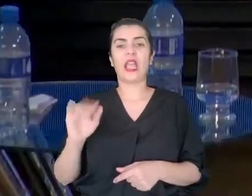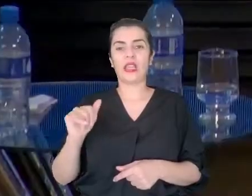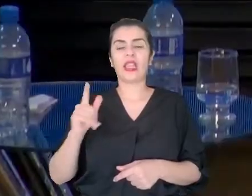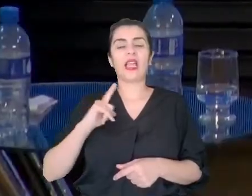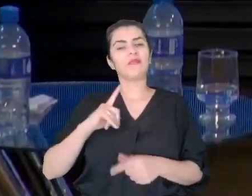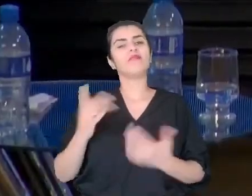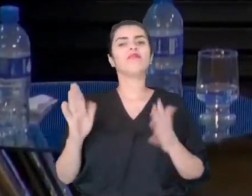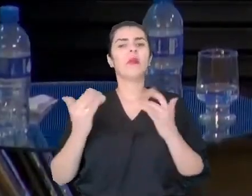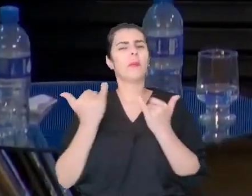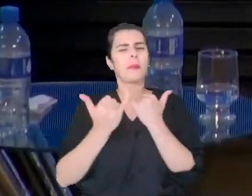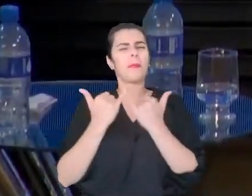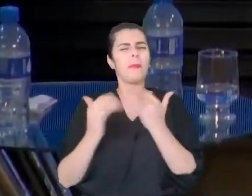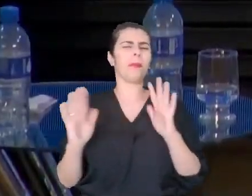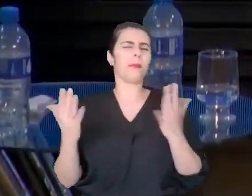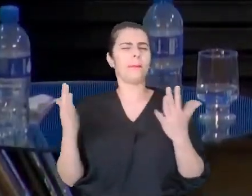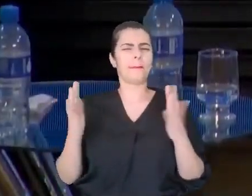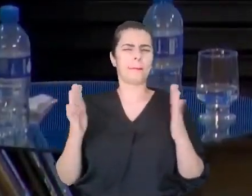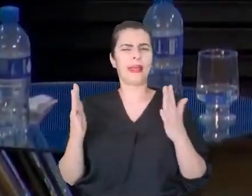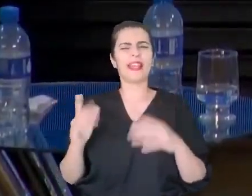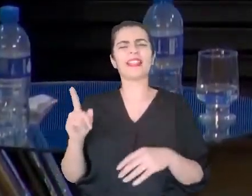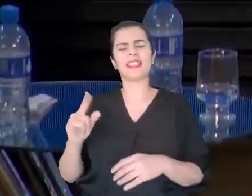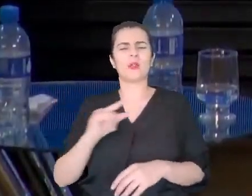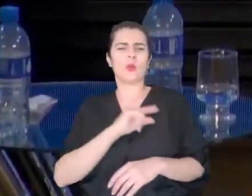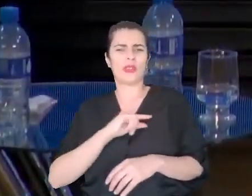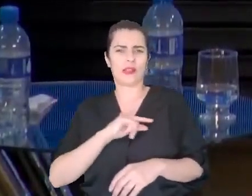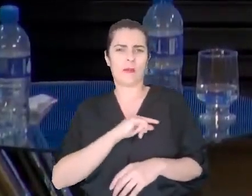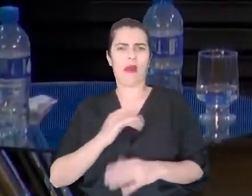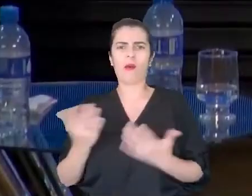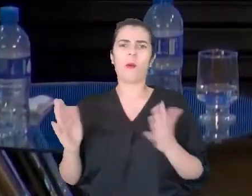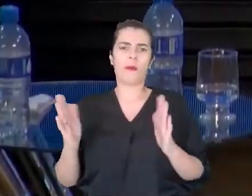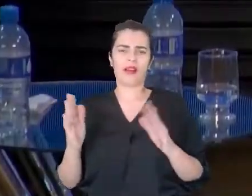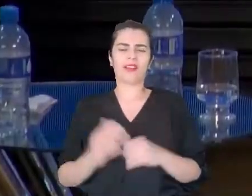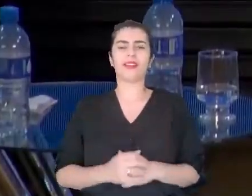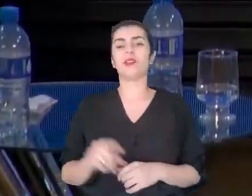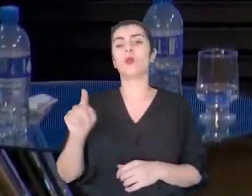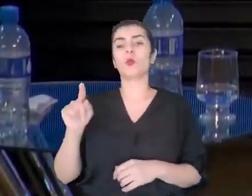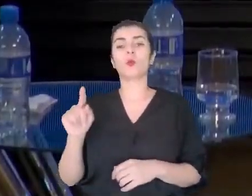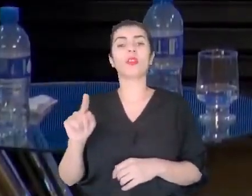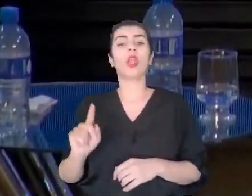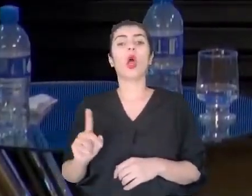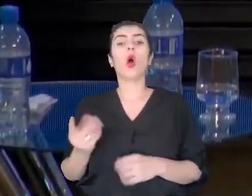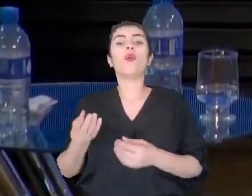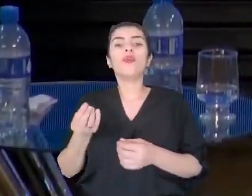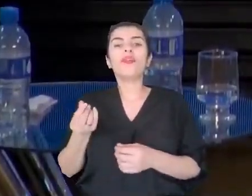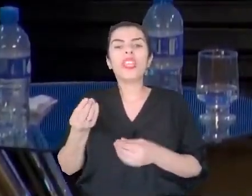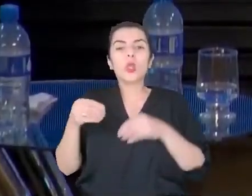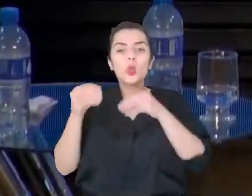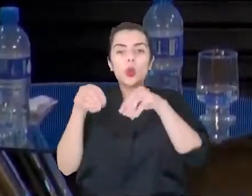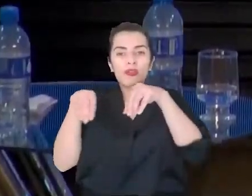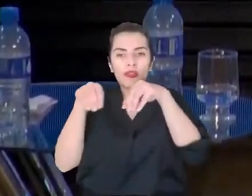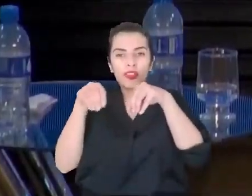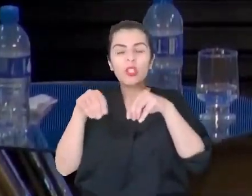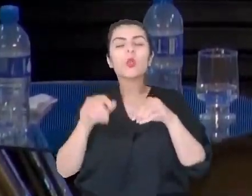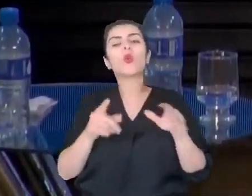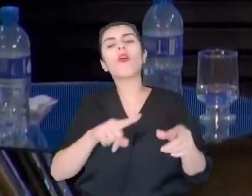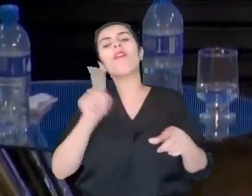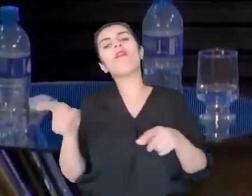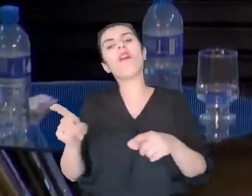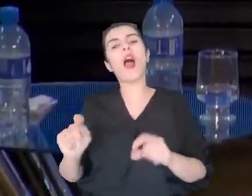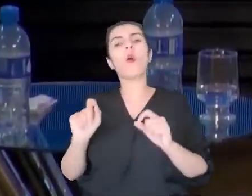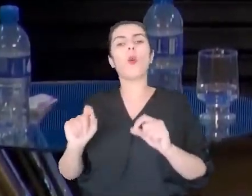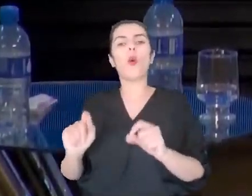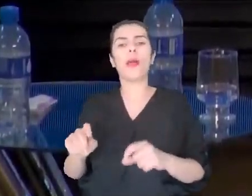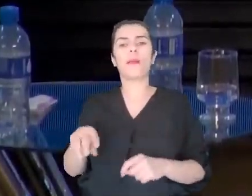à operação da Samarco, né? O rejeito ultrafino todo é direcionado para a barragem de Maravilhas hoje. Então,